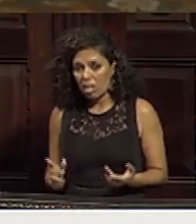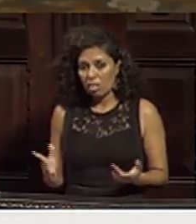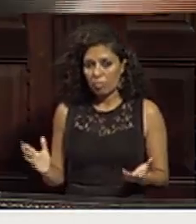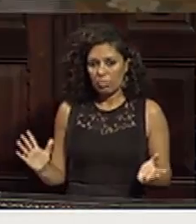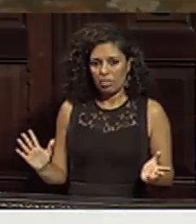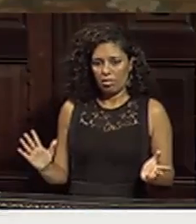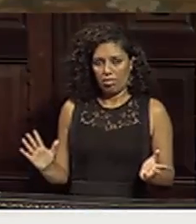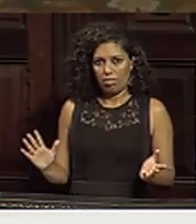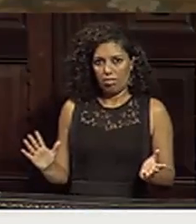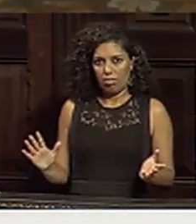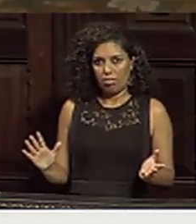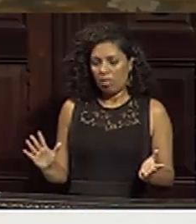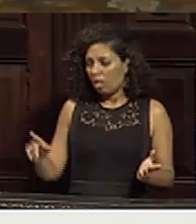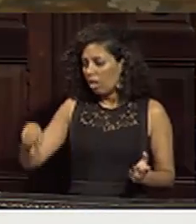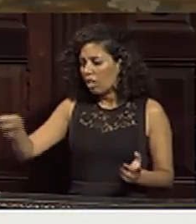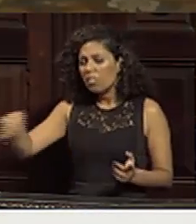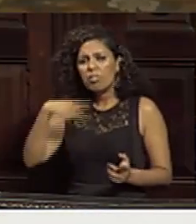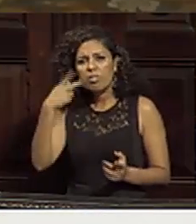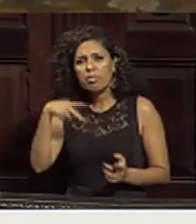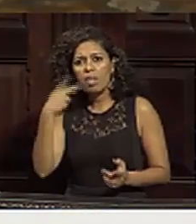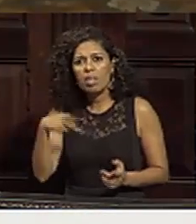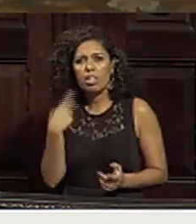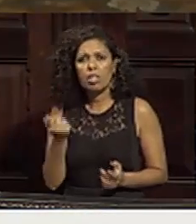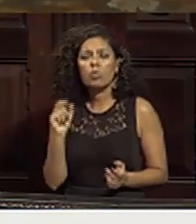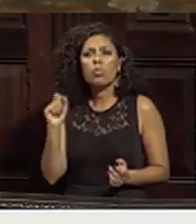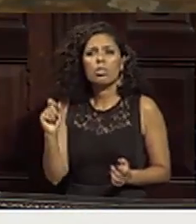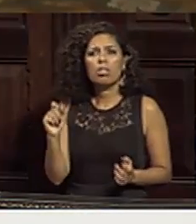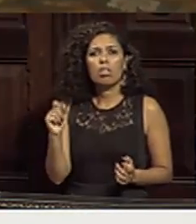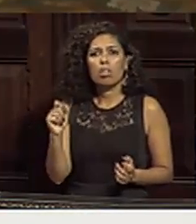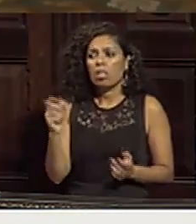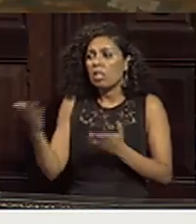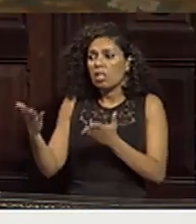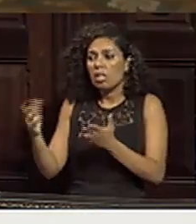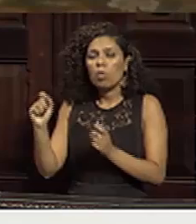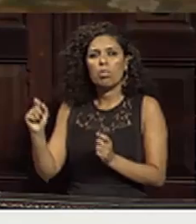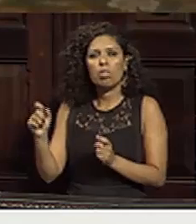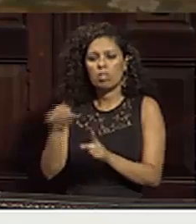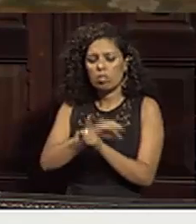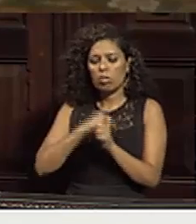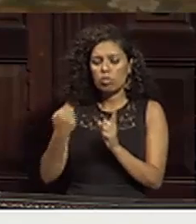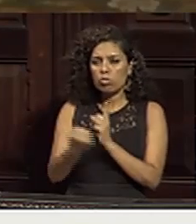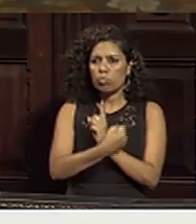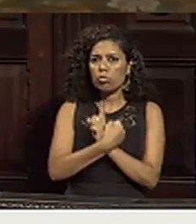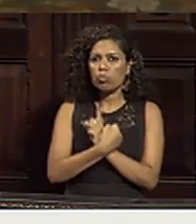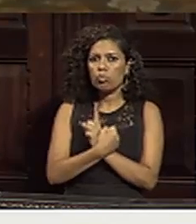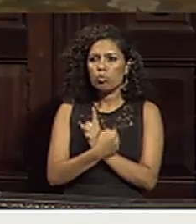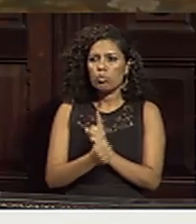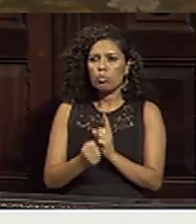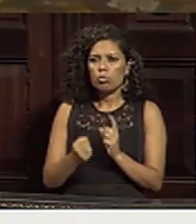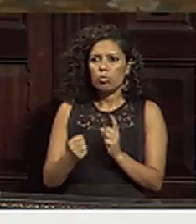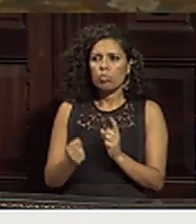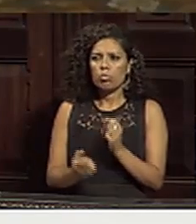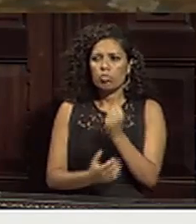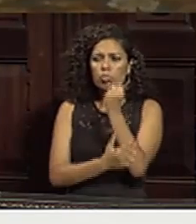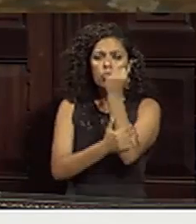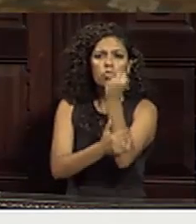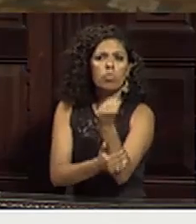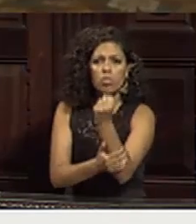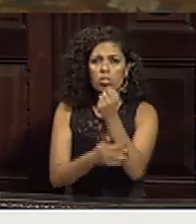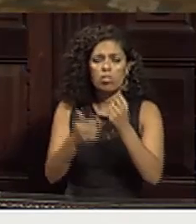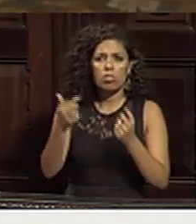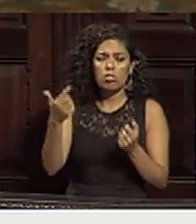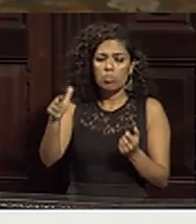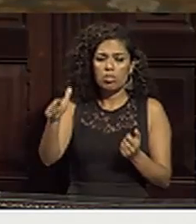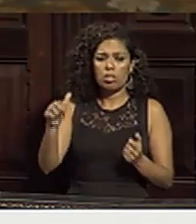a insegurança jurídica, é a instabilidade. Algumas normas, e a